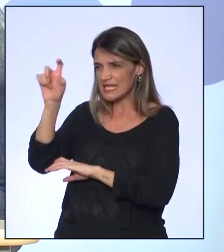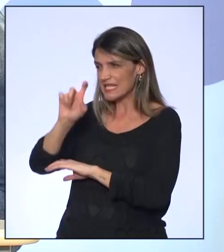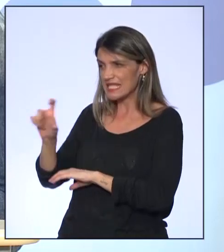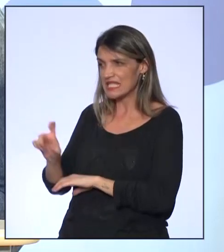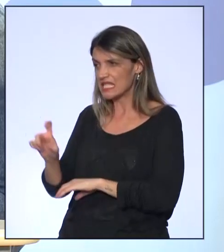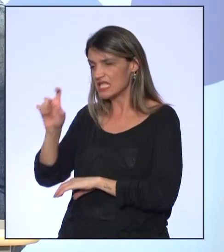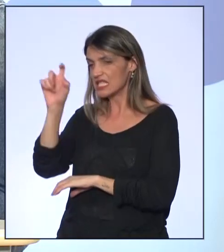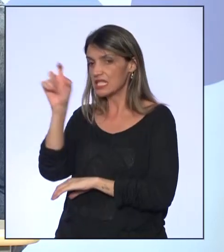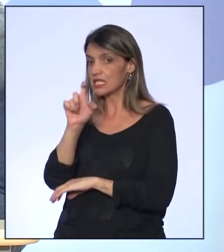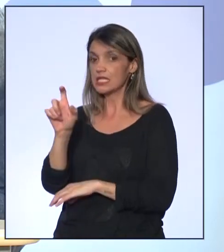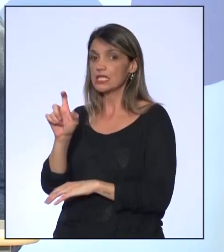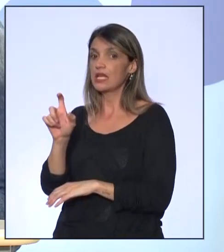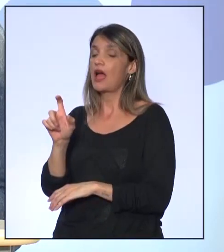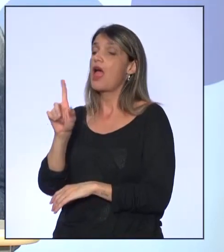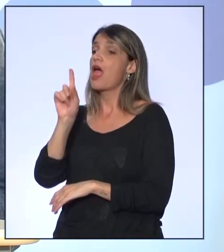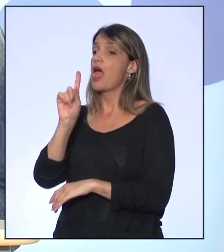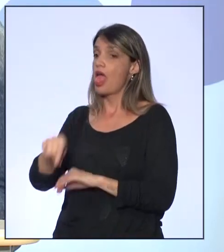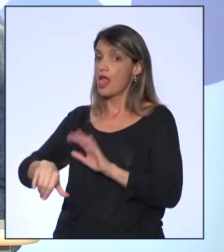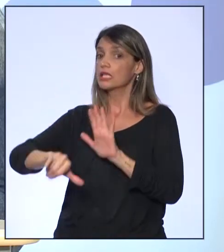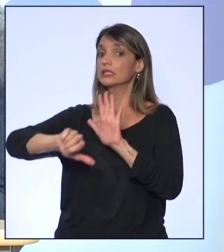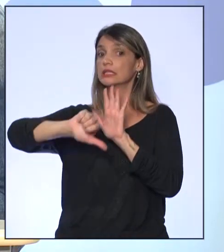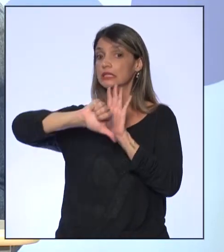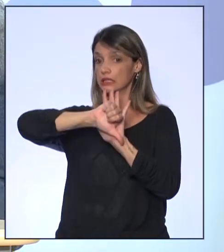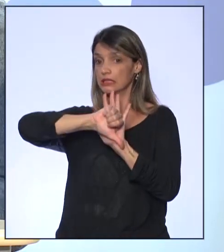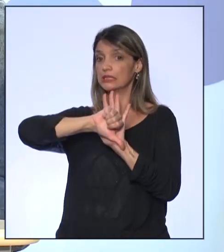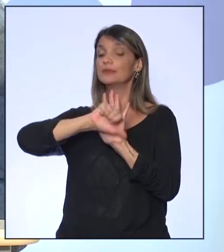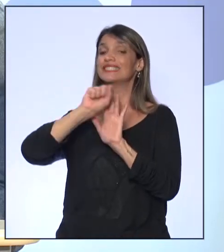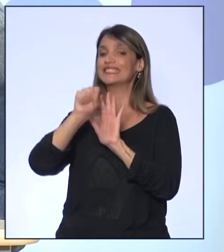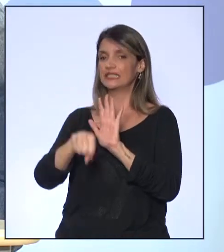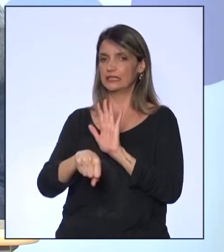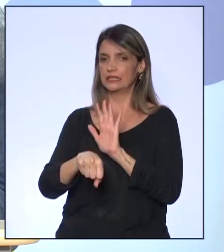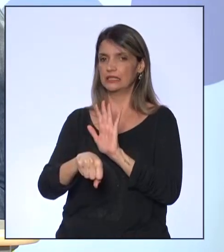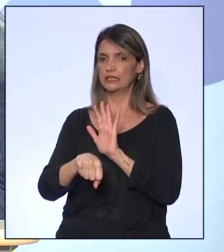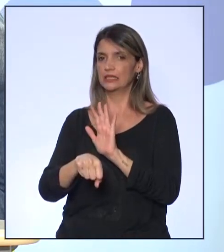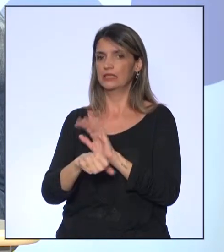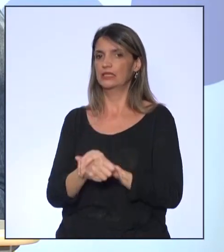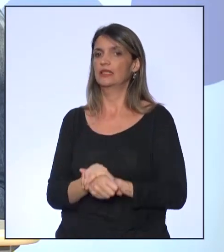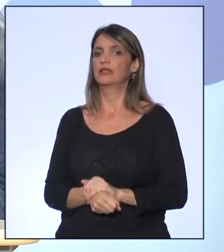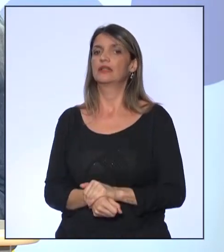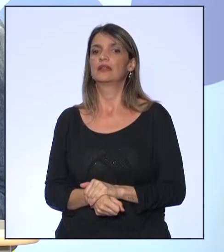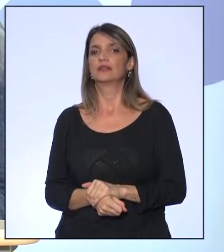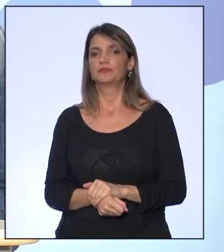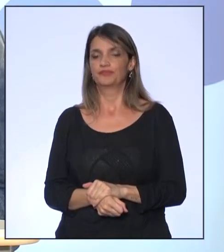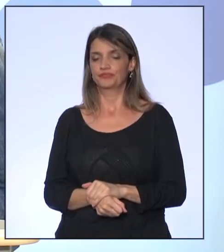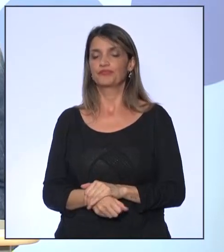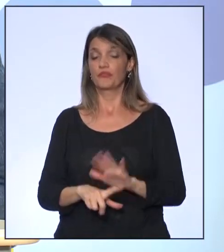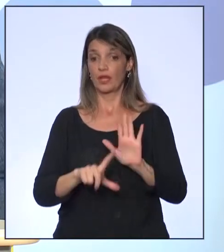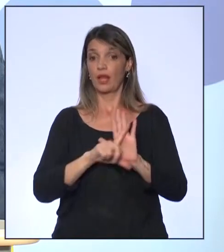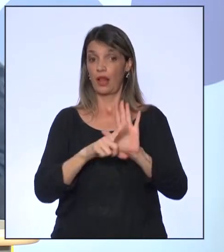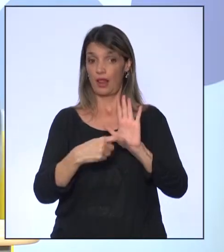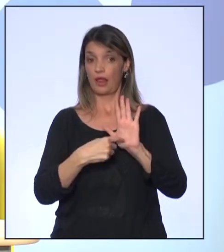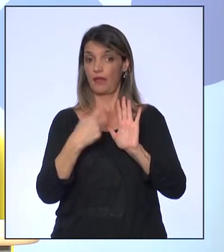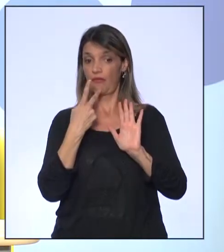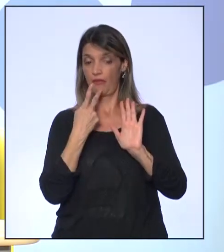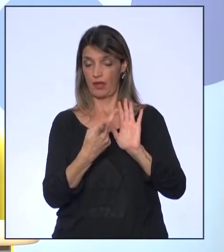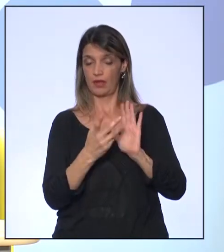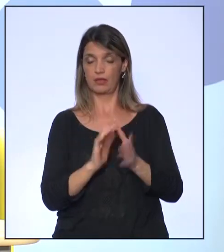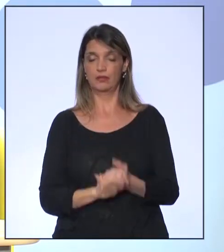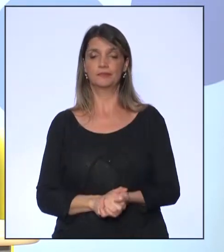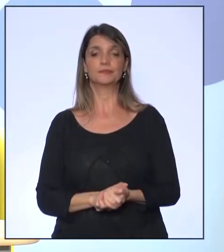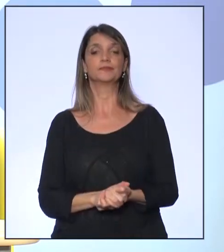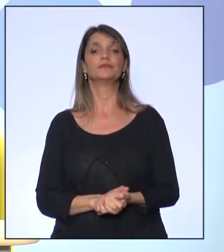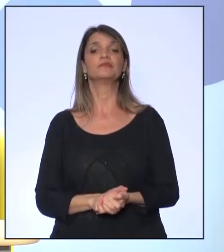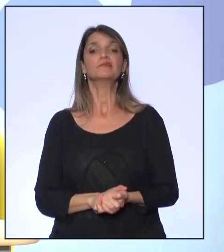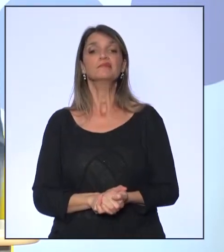de patrimônio histórico, ela é vandalismo, sim, e é, né, passível aí de crime de acordo com a lei, tá bom? E aí, gente,